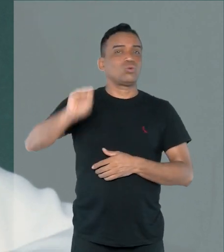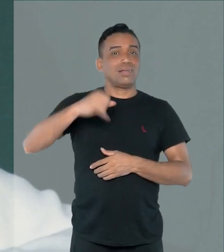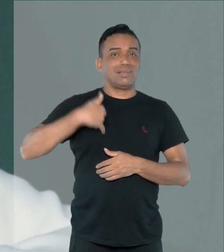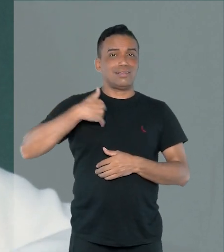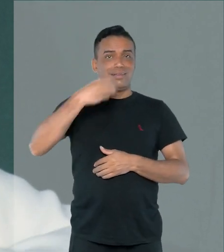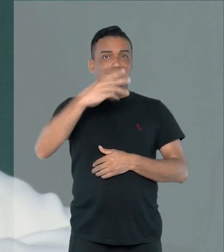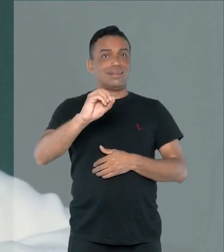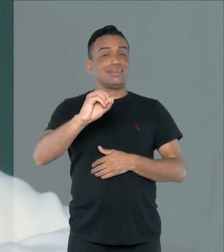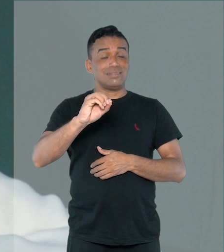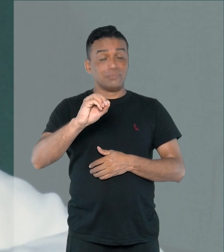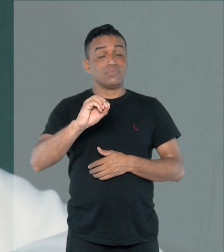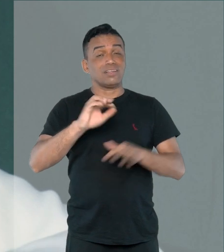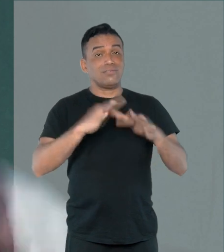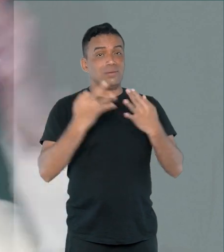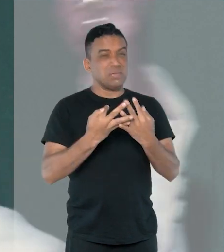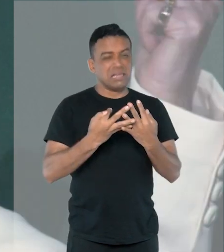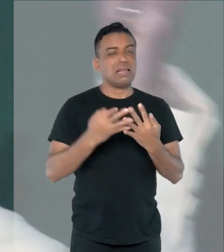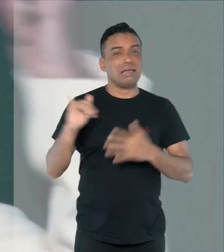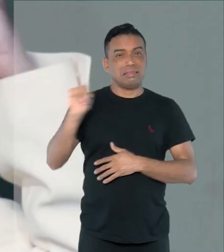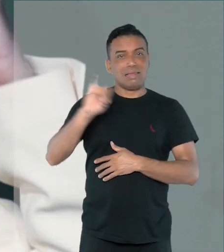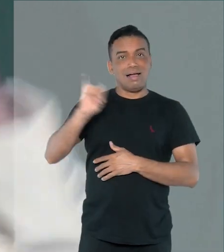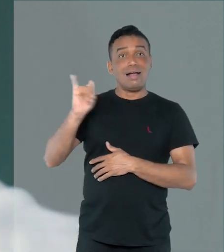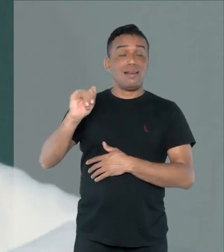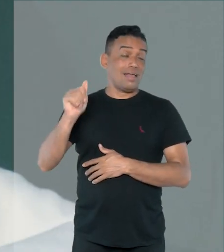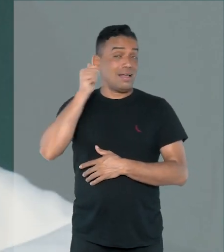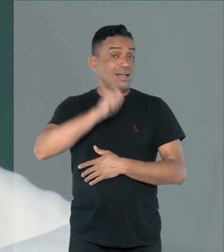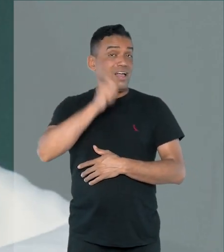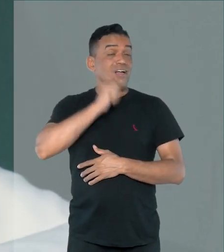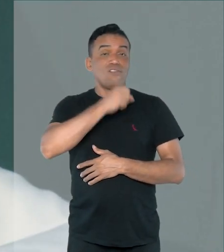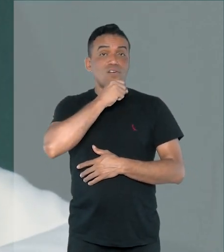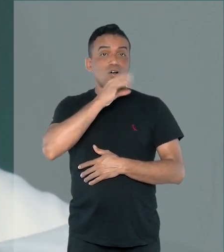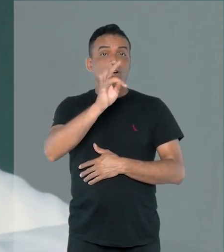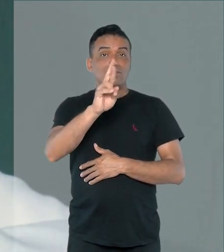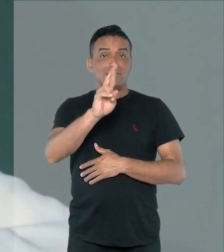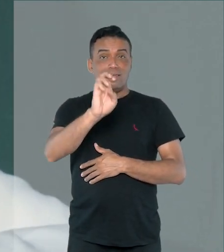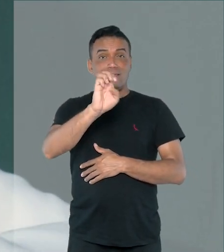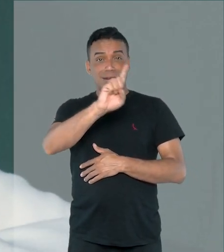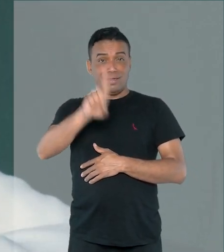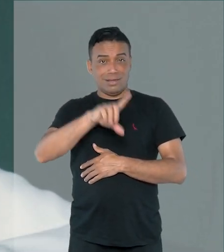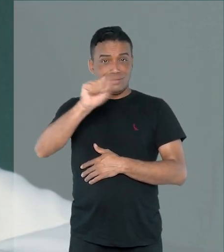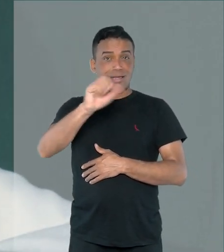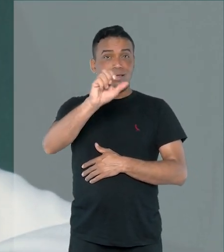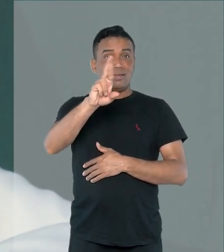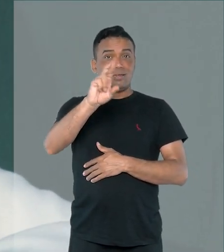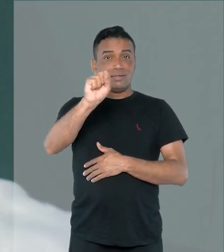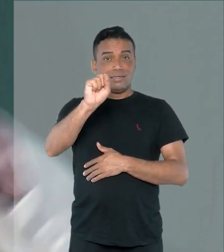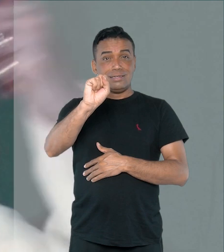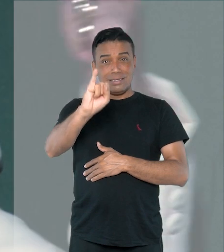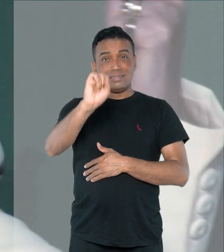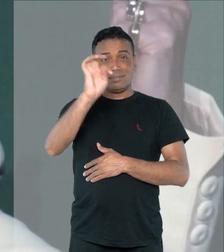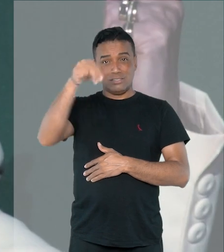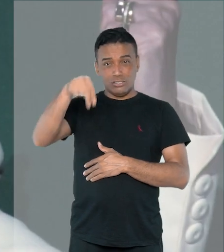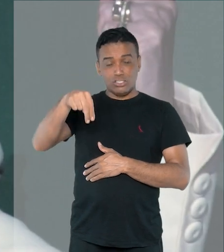anos, da família Caserta italiana, família da vovó Teresa Cristina. Vão ter 3 filhos, uma